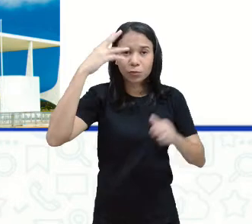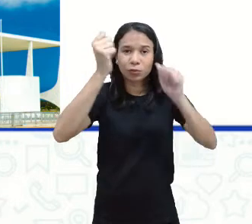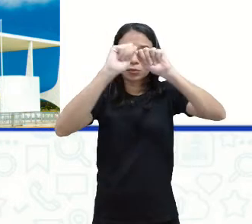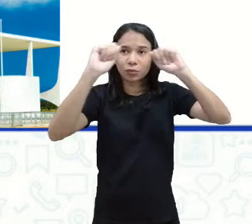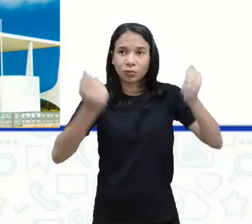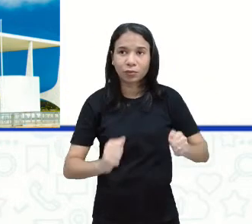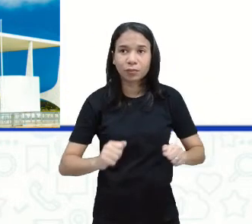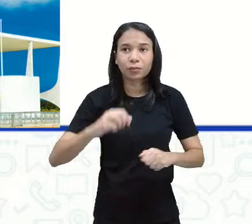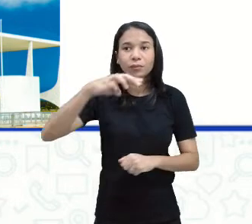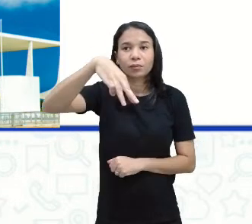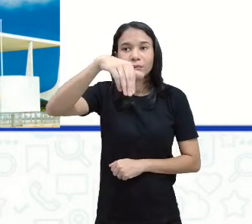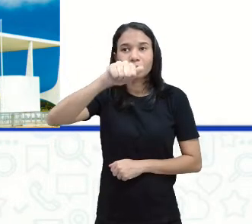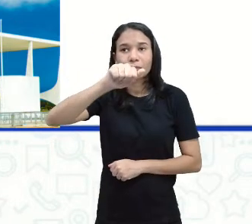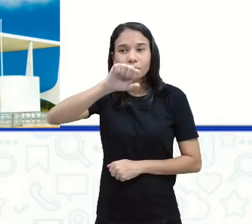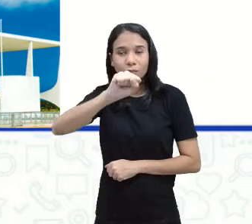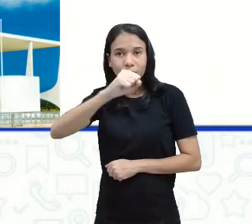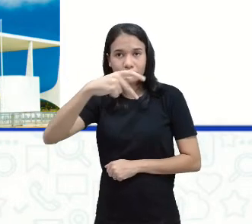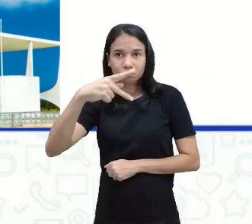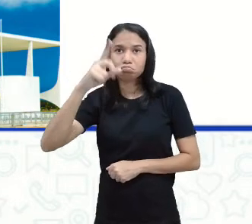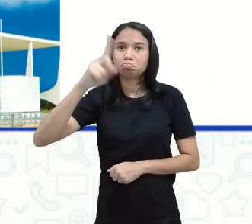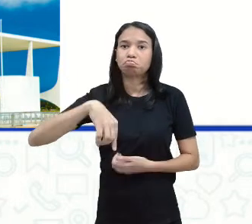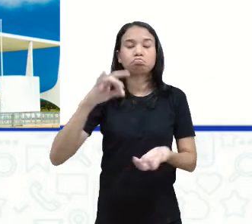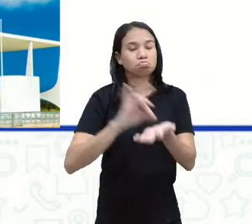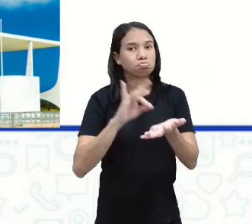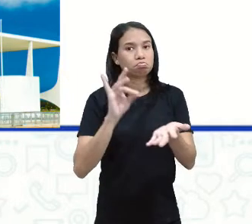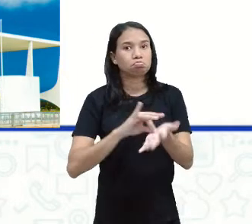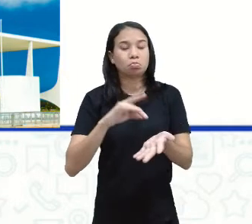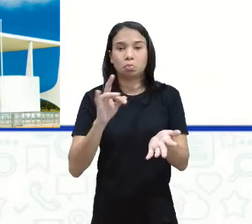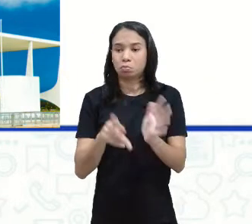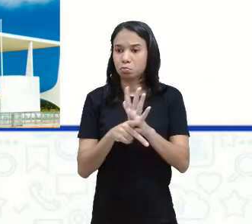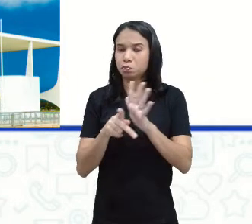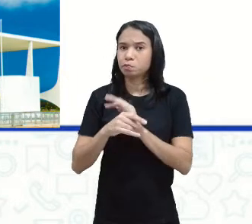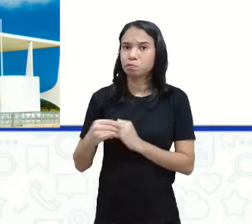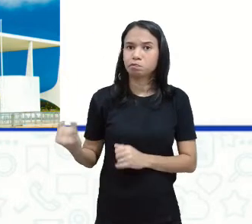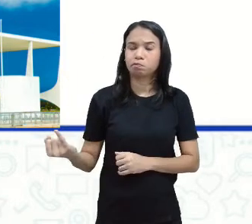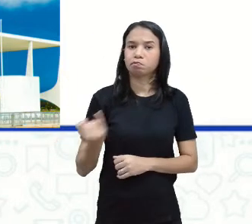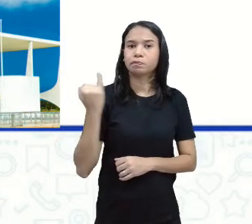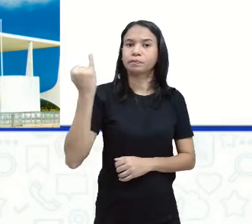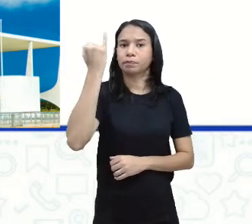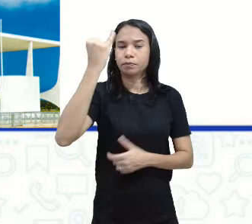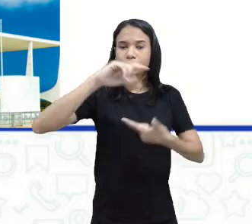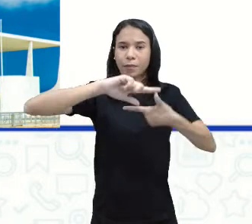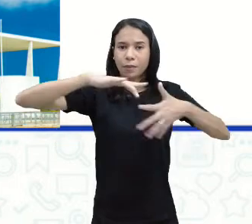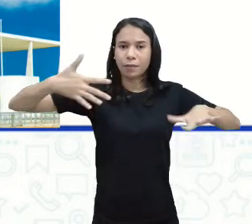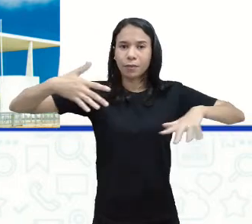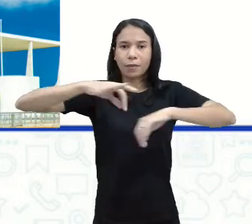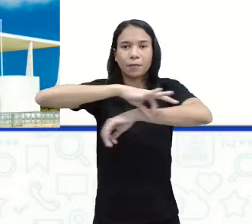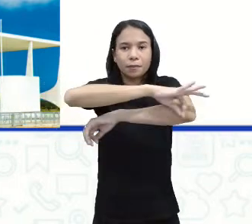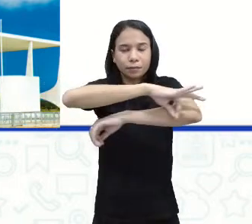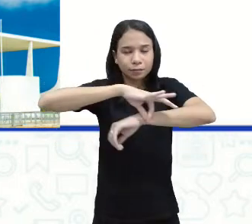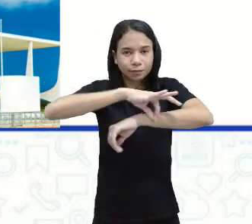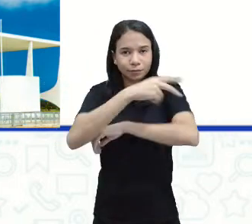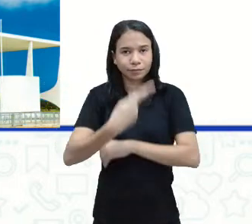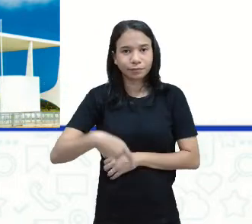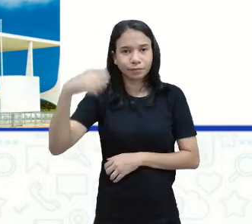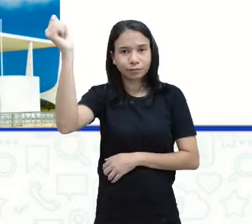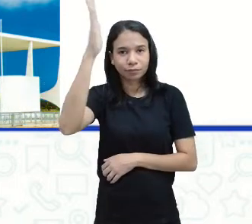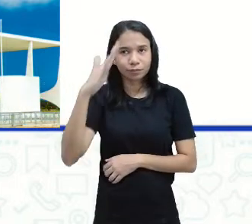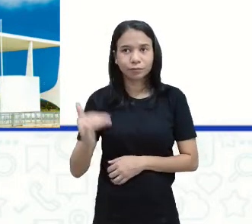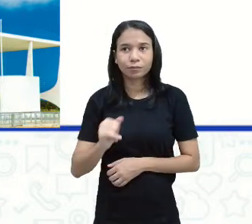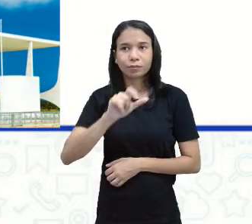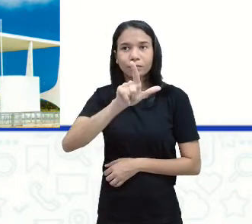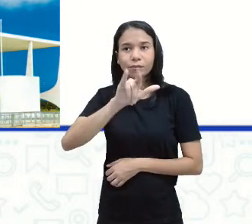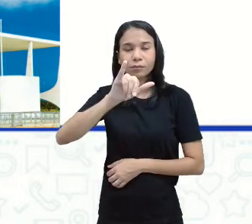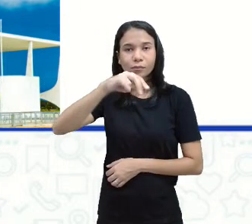o MASP, que é uma obra que é um ícone da arquitetura moderna brasileira, né? É um projeto da Lina